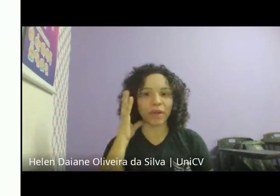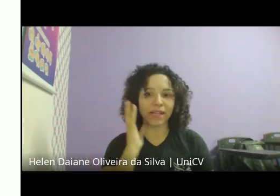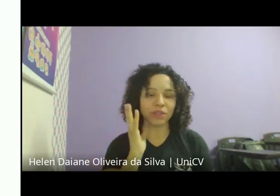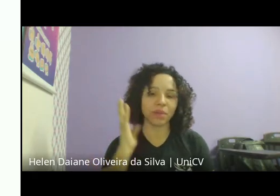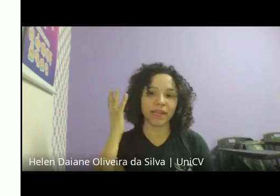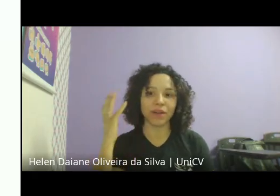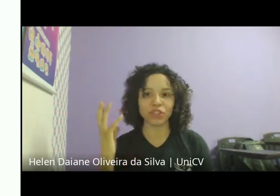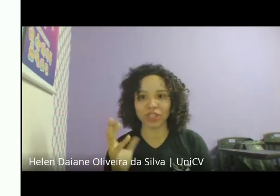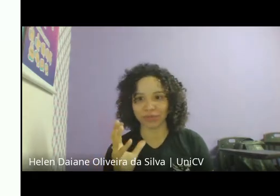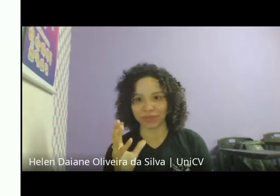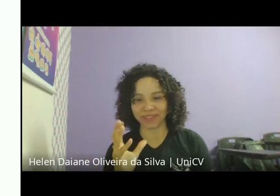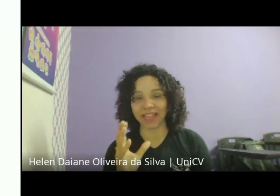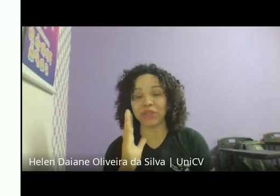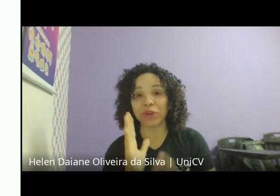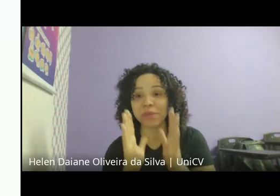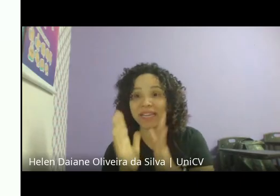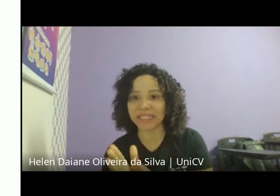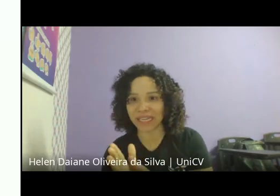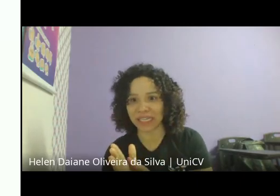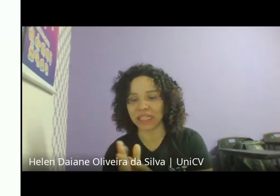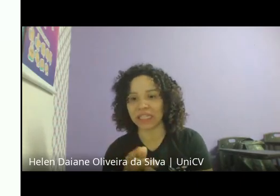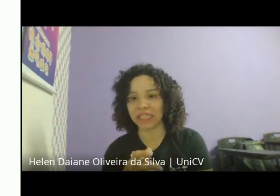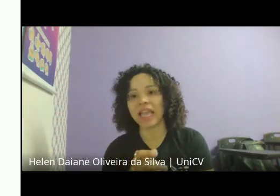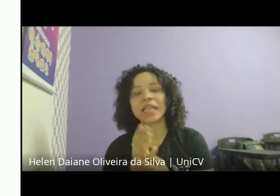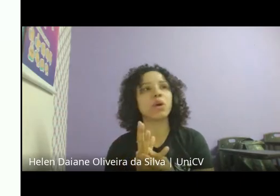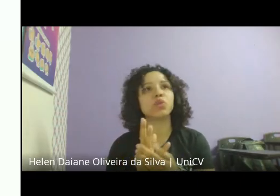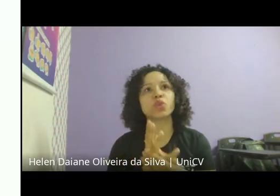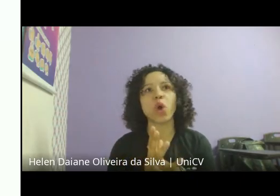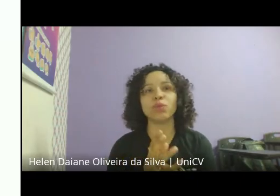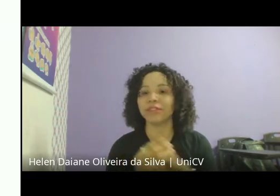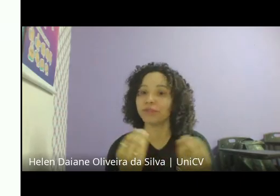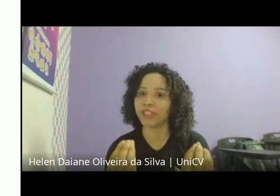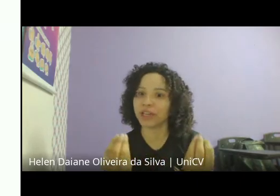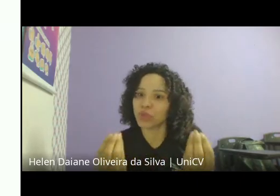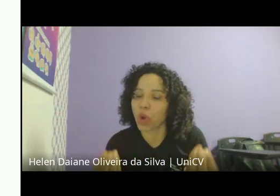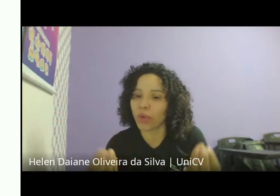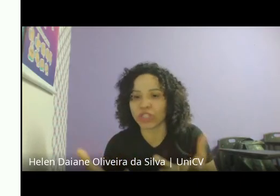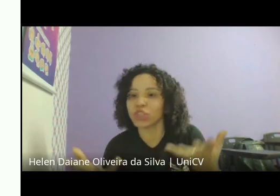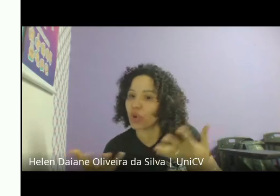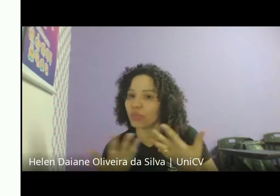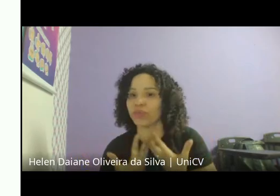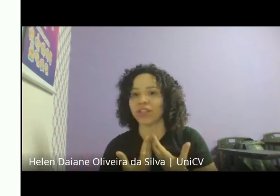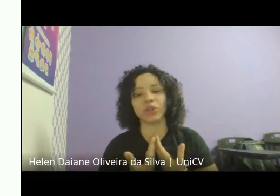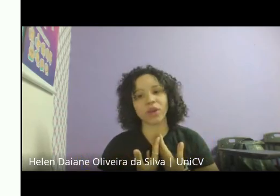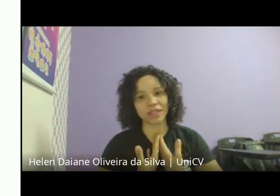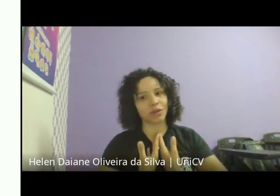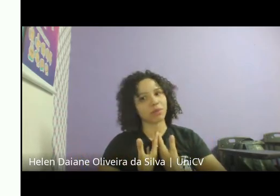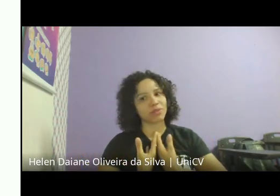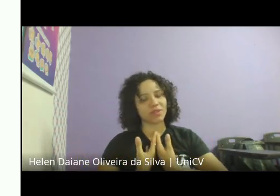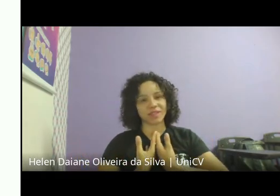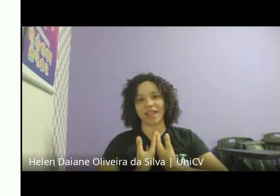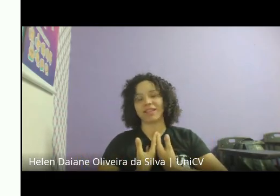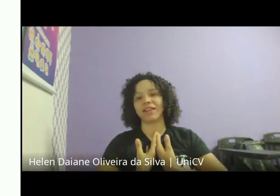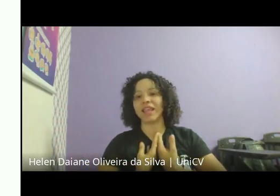seu aparelho auditivo. É de forma mecânica. Então, o som não fica o som que a gente ouve, nós que não